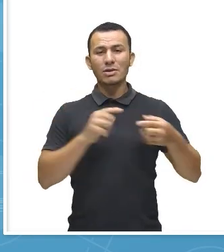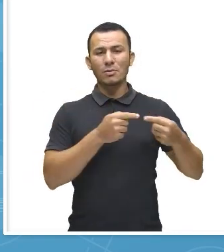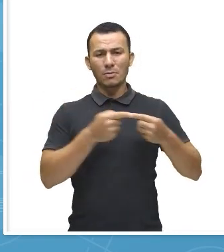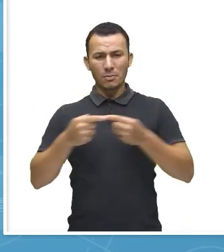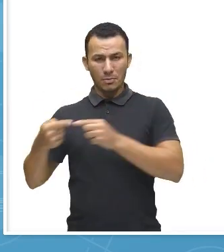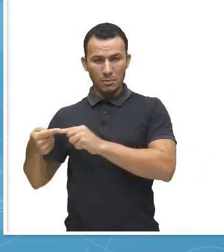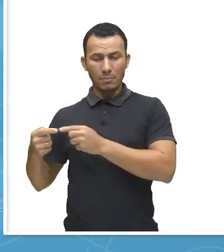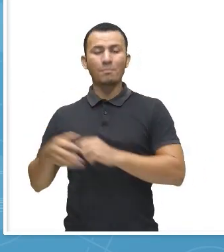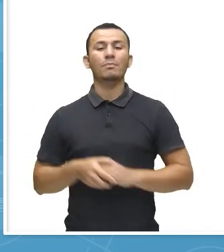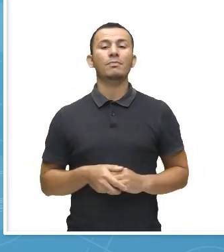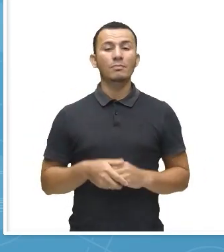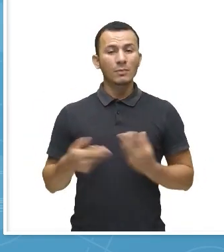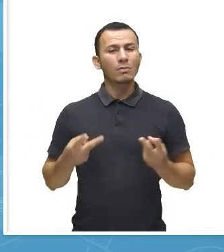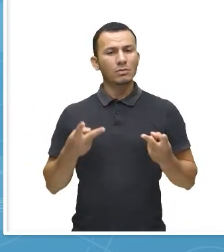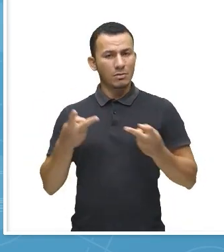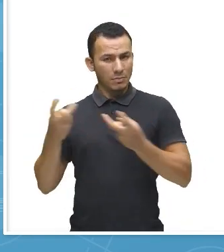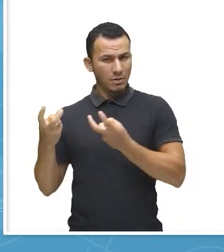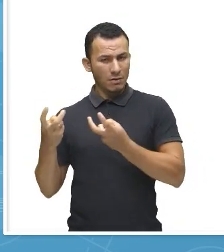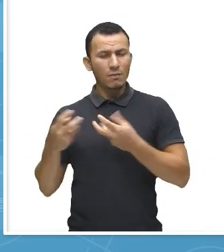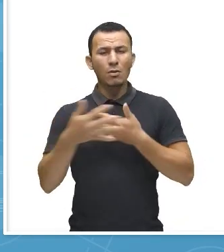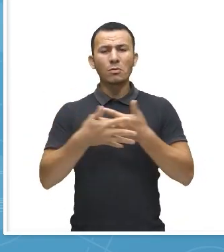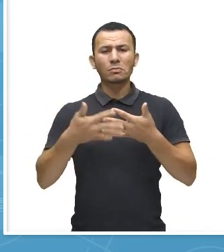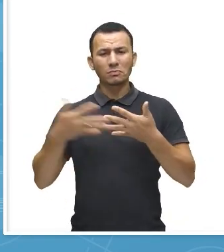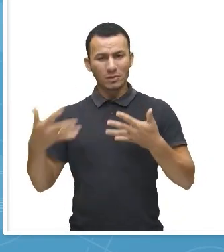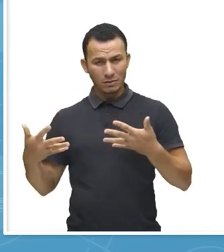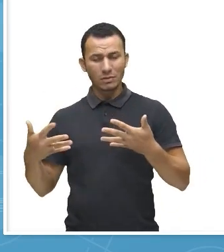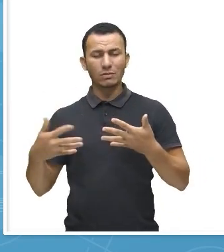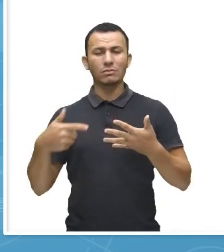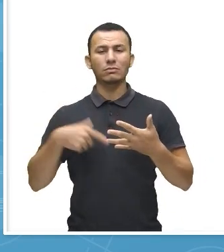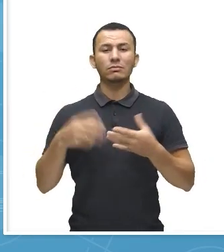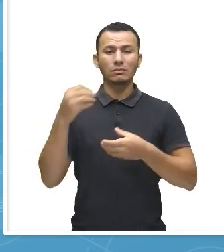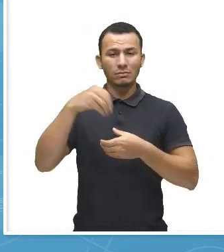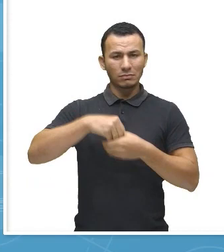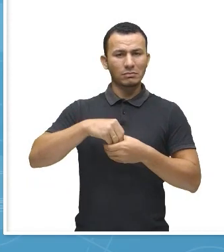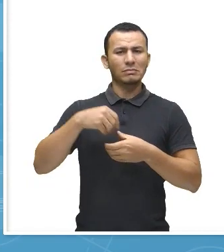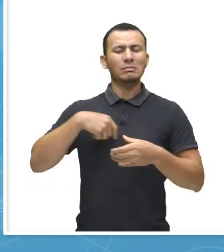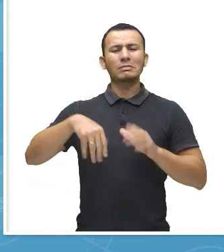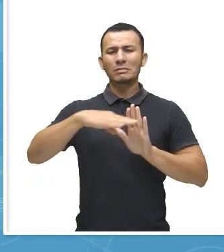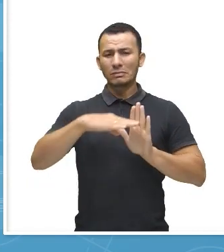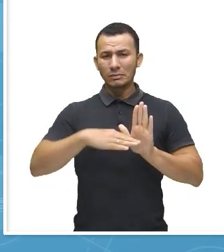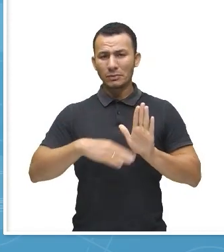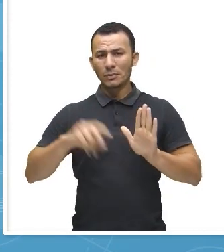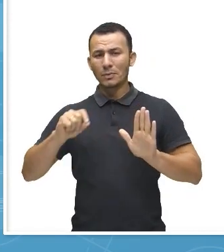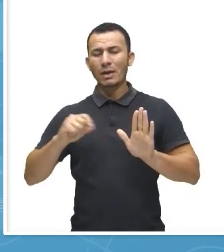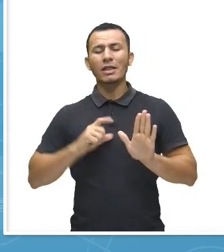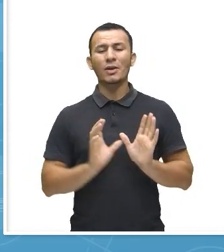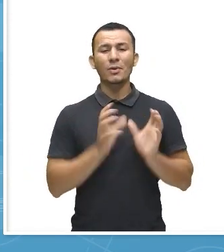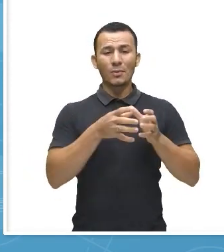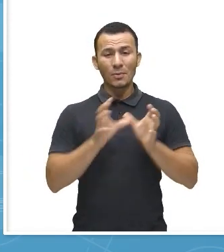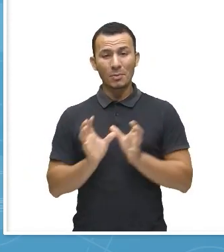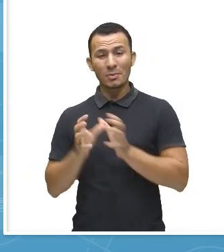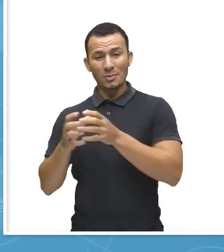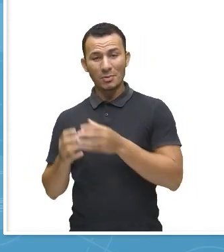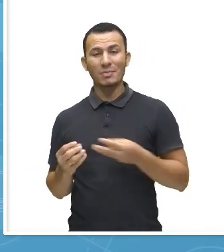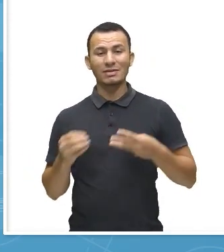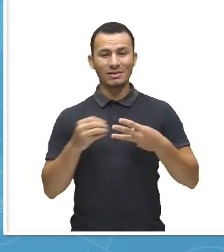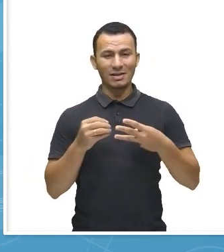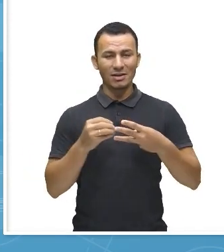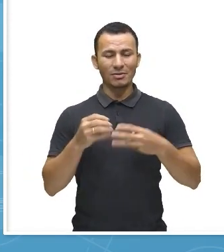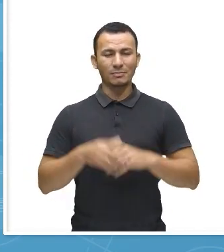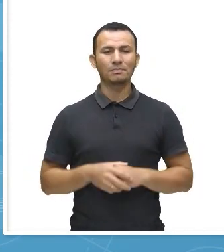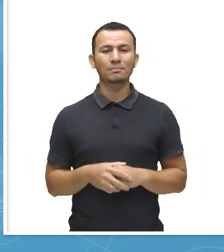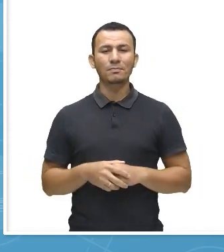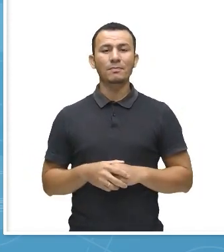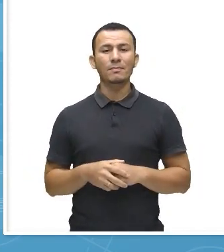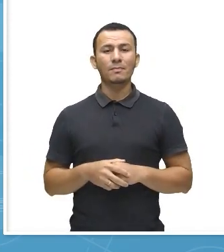pôde observar, esse tecido ele é formado, então, todos os tecidos vão ser formados por um agrupamento de células. No caso do tecido